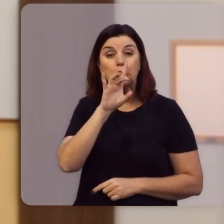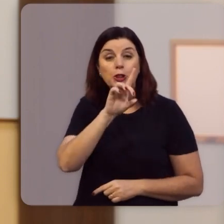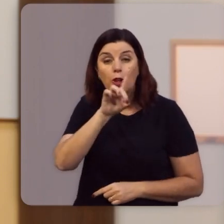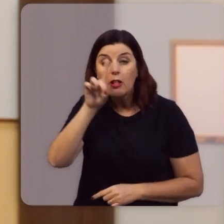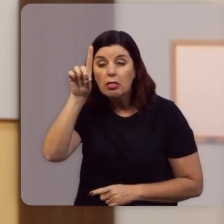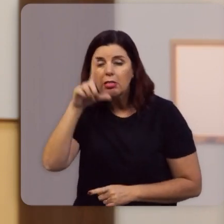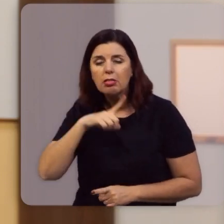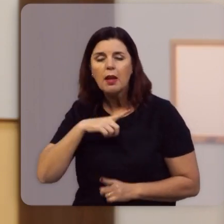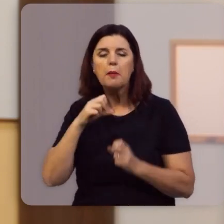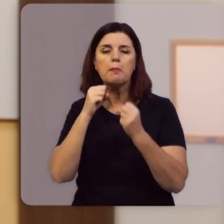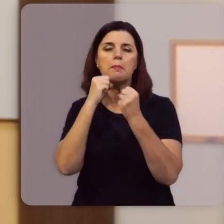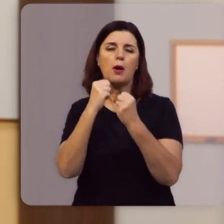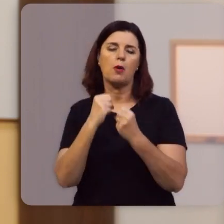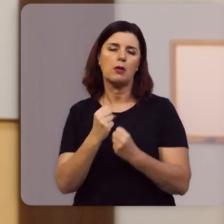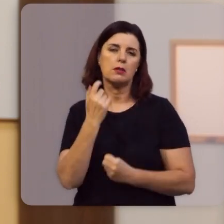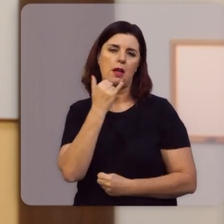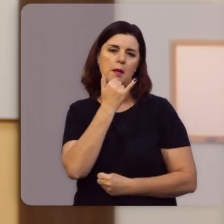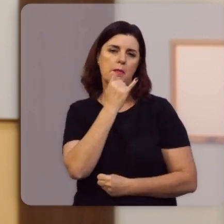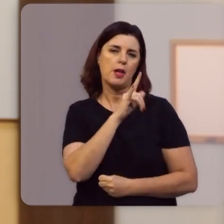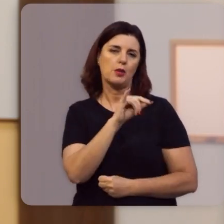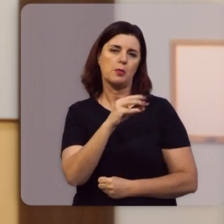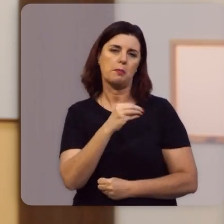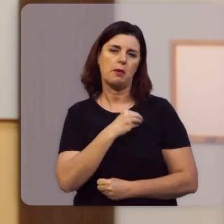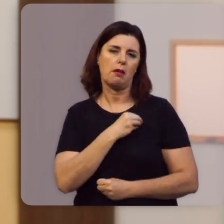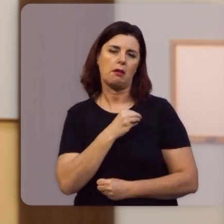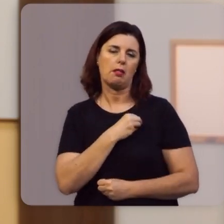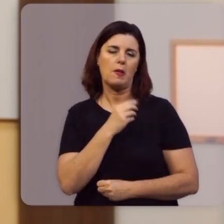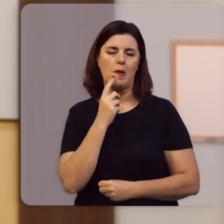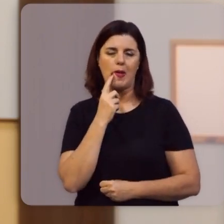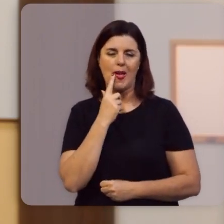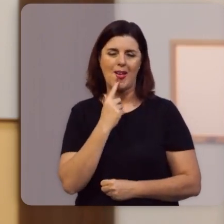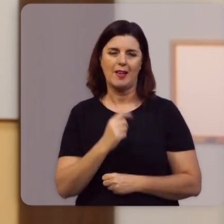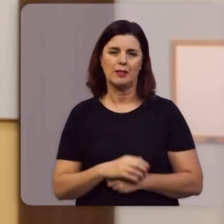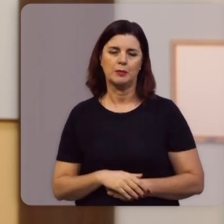tem poder para fazer isso.